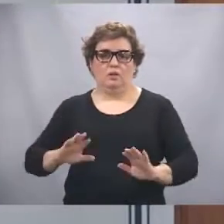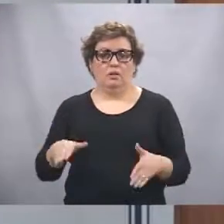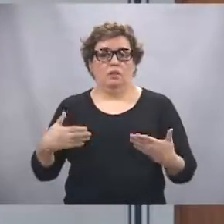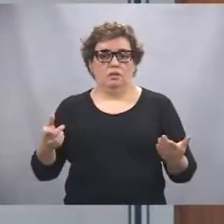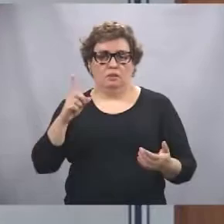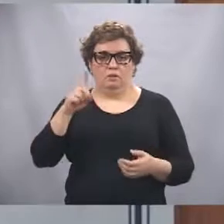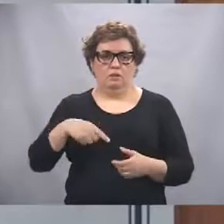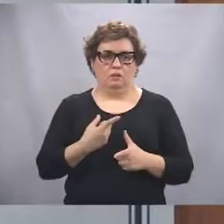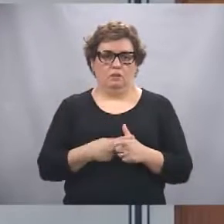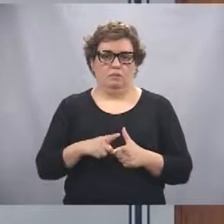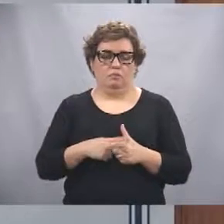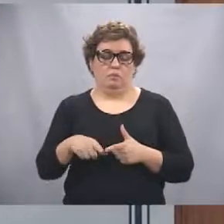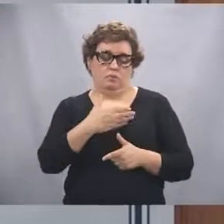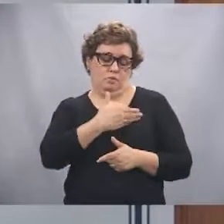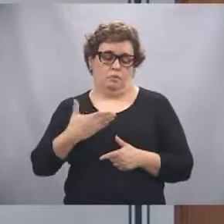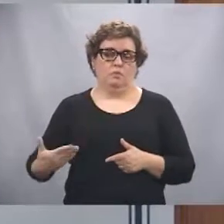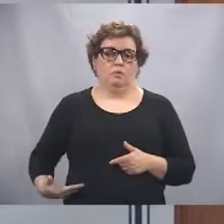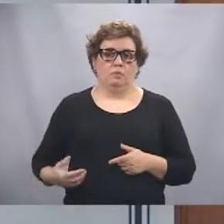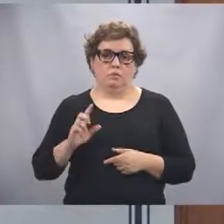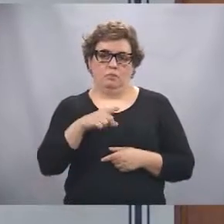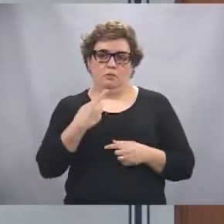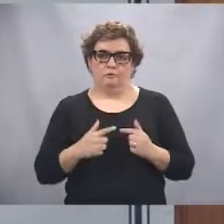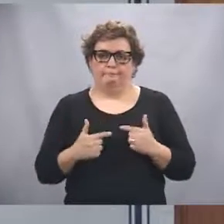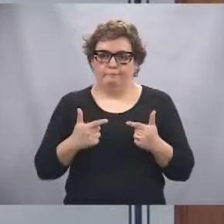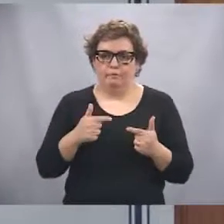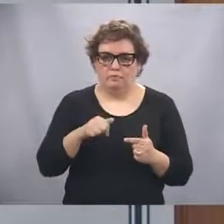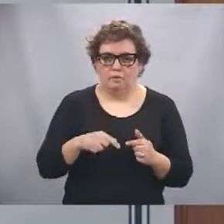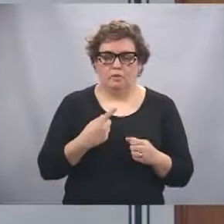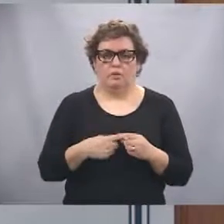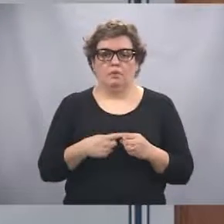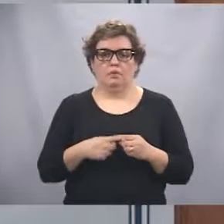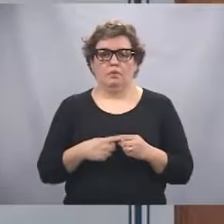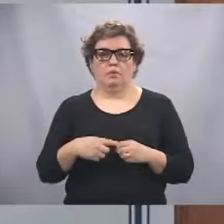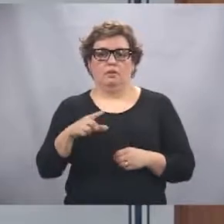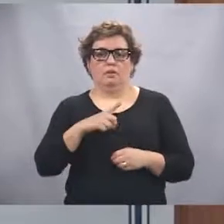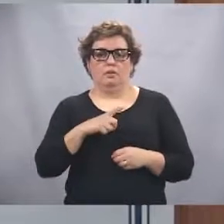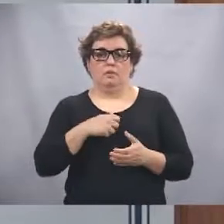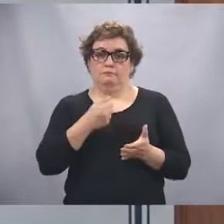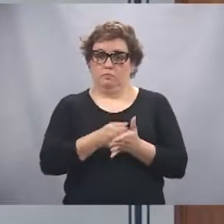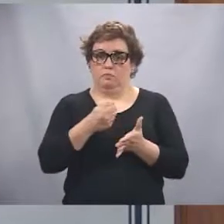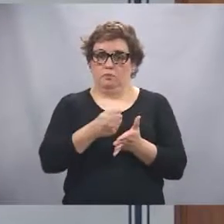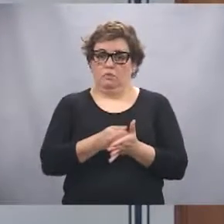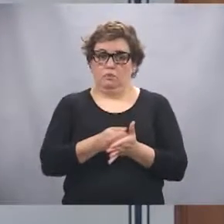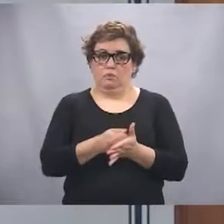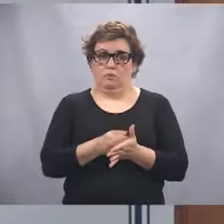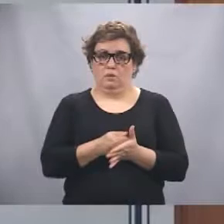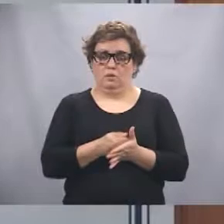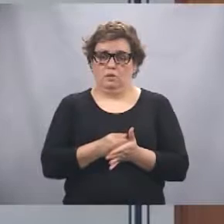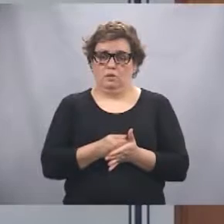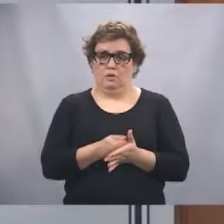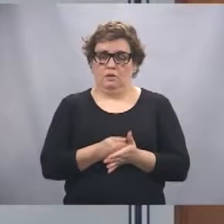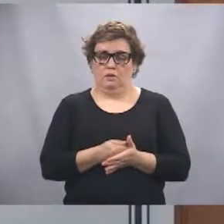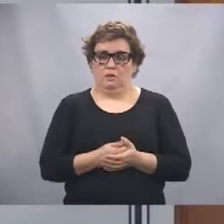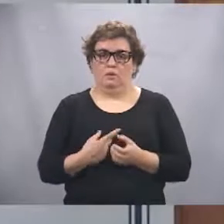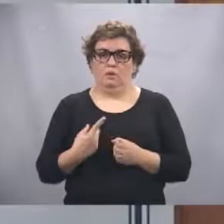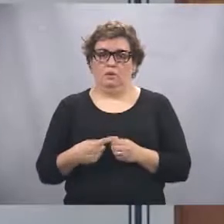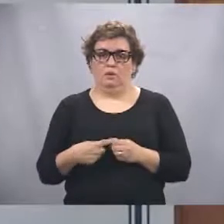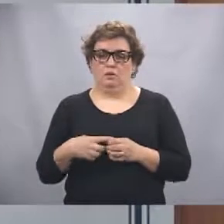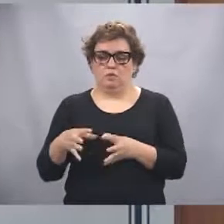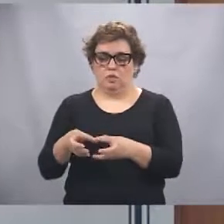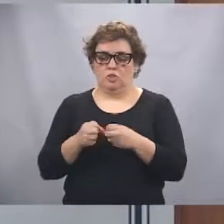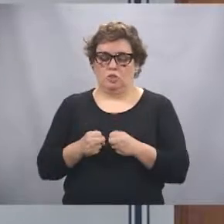de ordem pública que nós estamos enfrentando aqui na cidade de Marília. E há um dever, é uma competência do município o